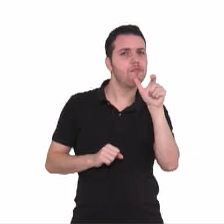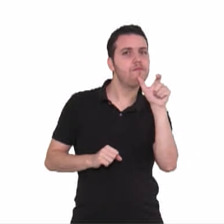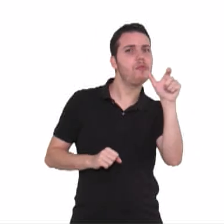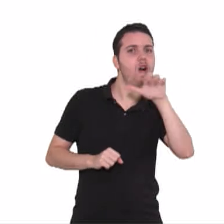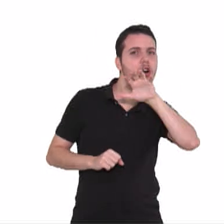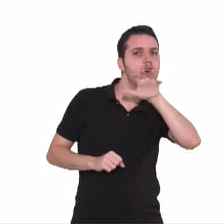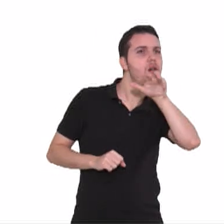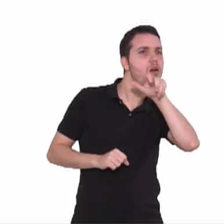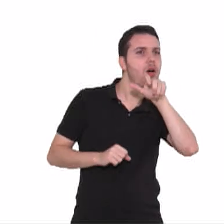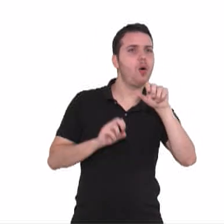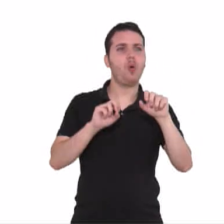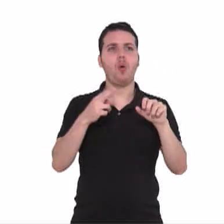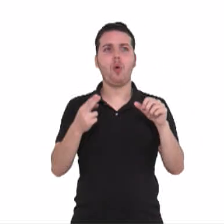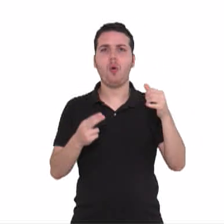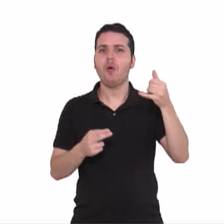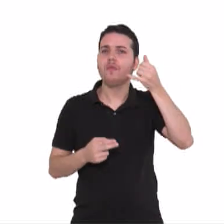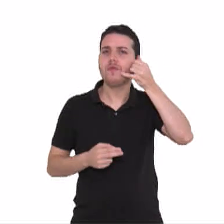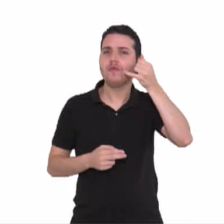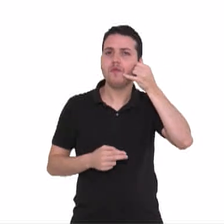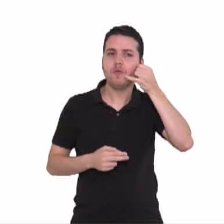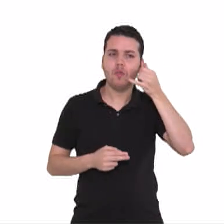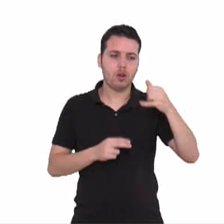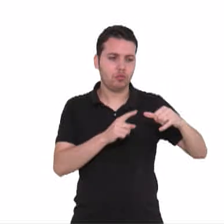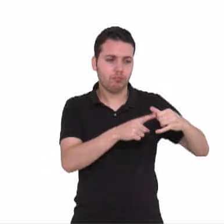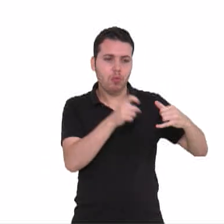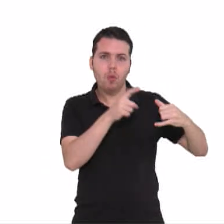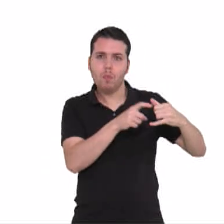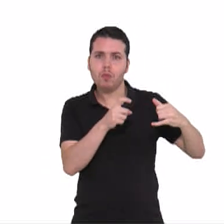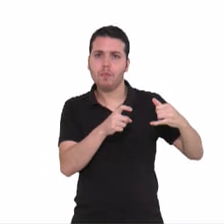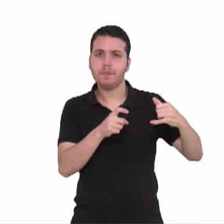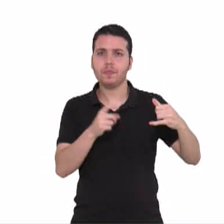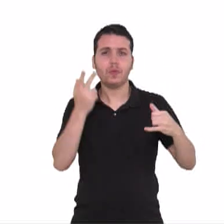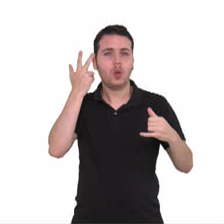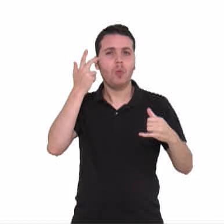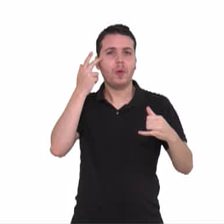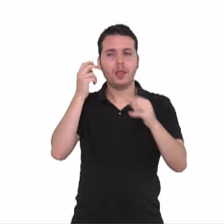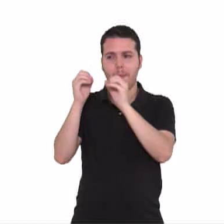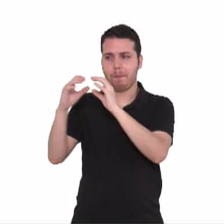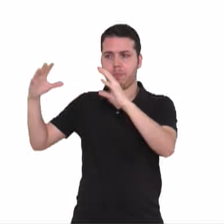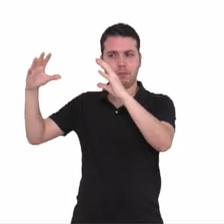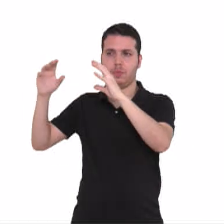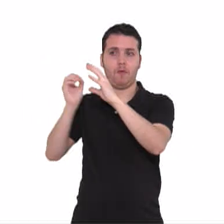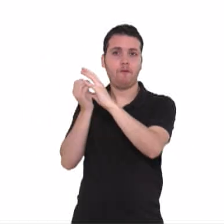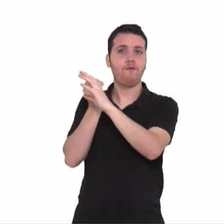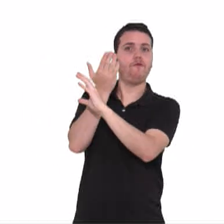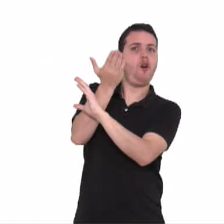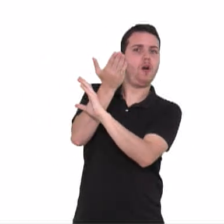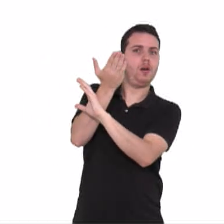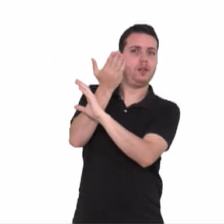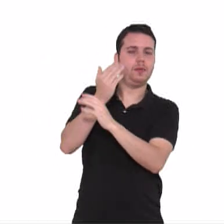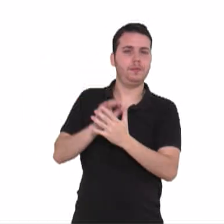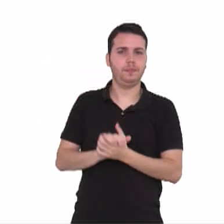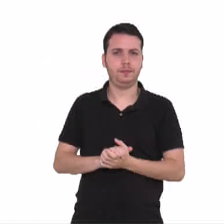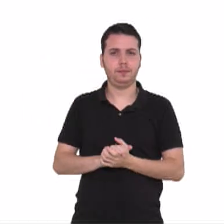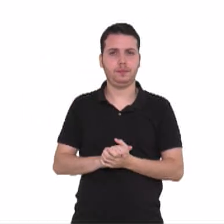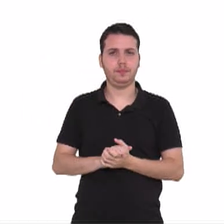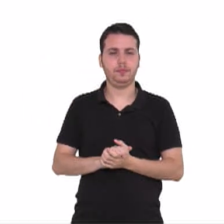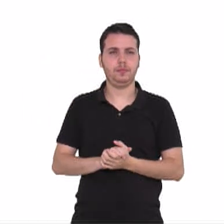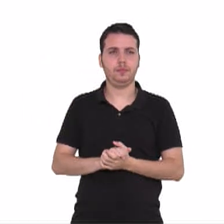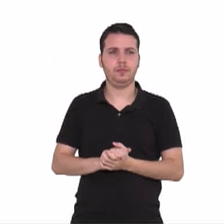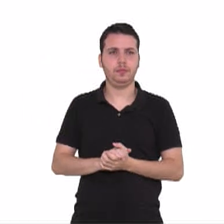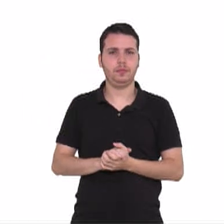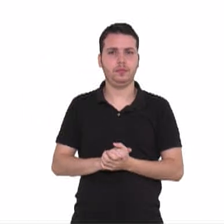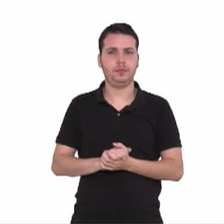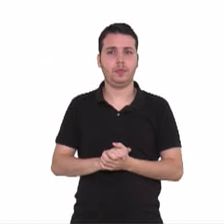Geralmente, as onomatopeias são grafadas fora dos balões, próximas ao local onde ocorreu o ruído ou som que representem,